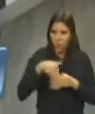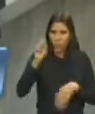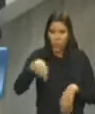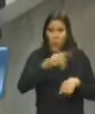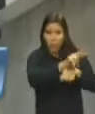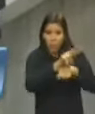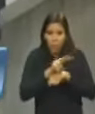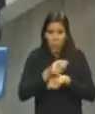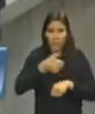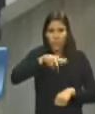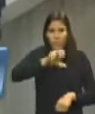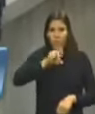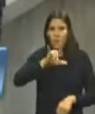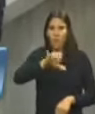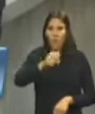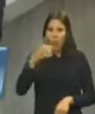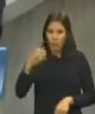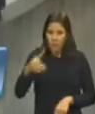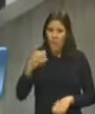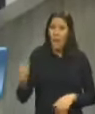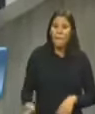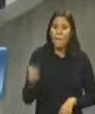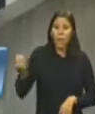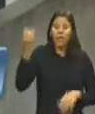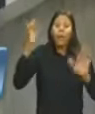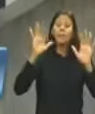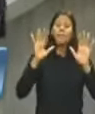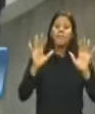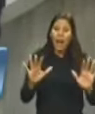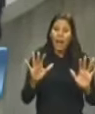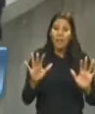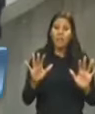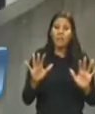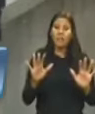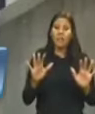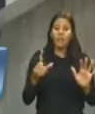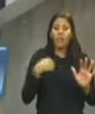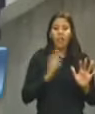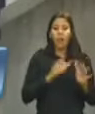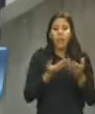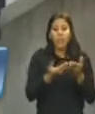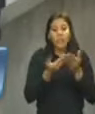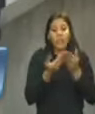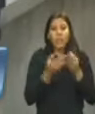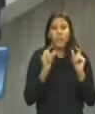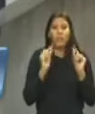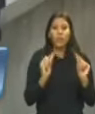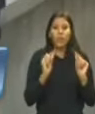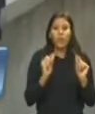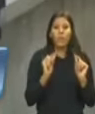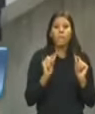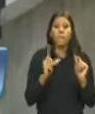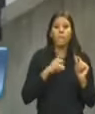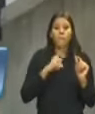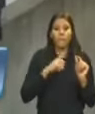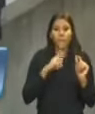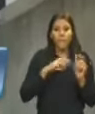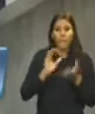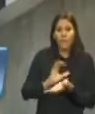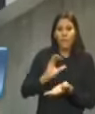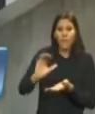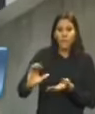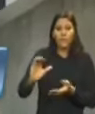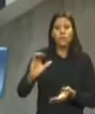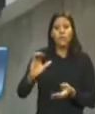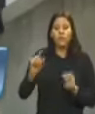que é importante para o Estado, só que pedindo, clamando que seja também investido em políticas